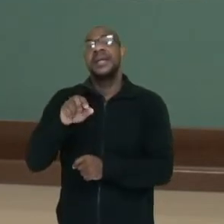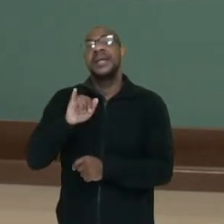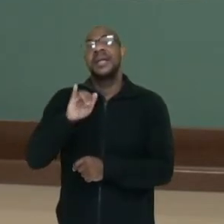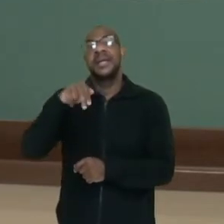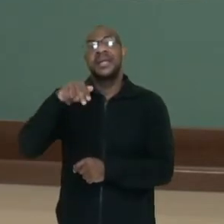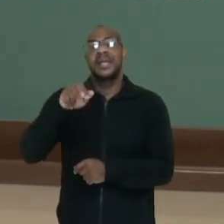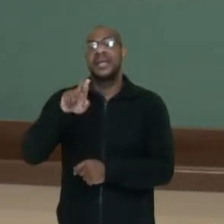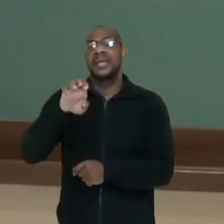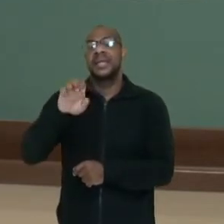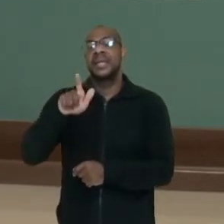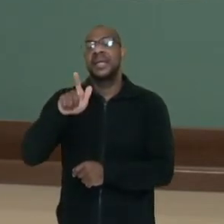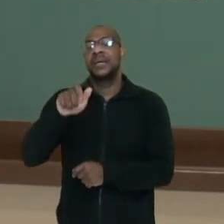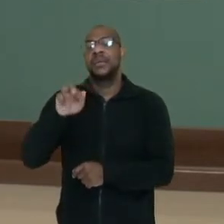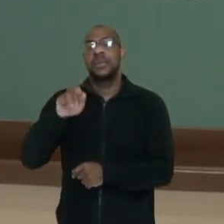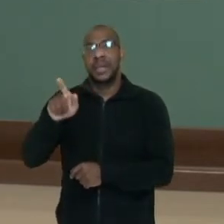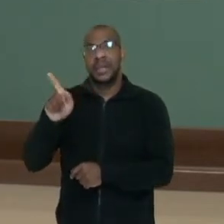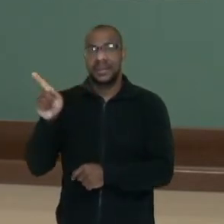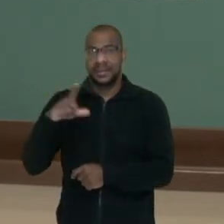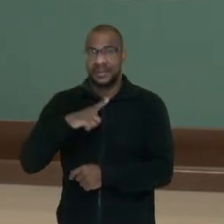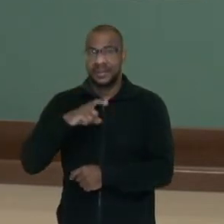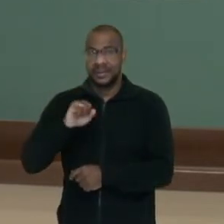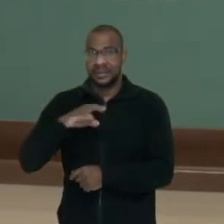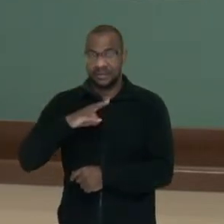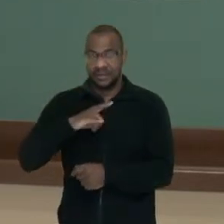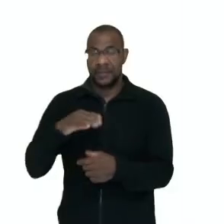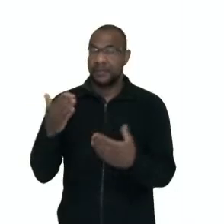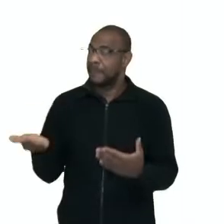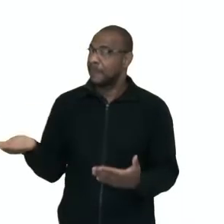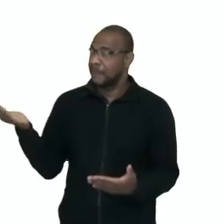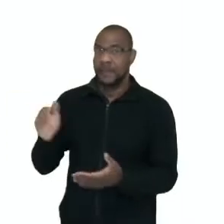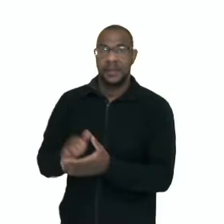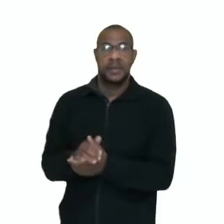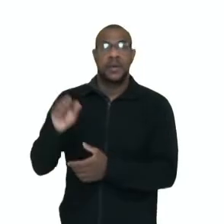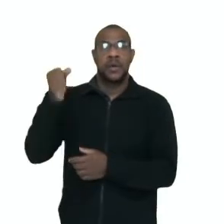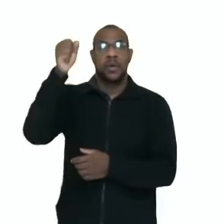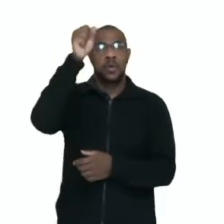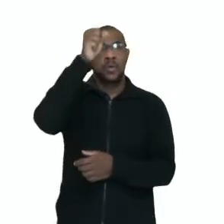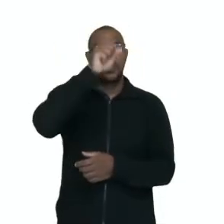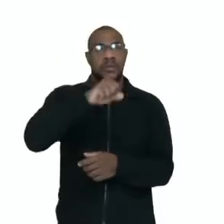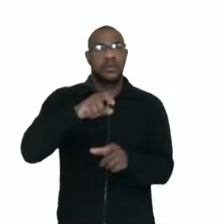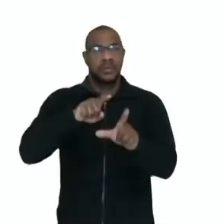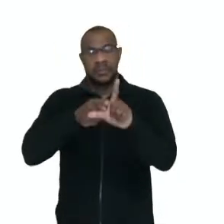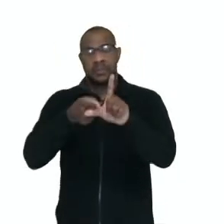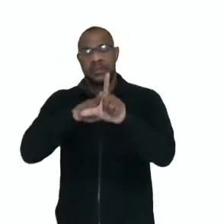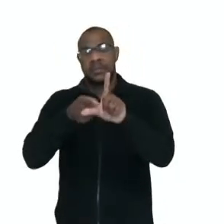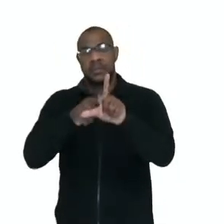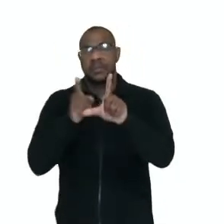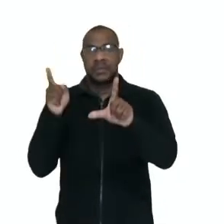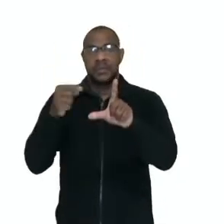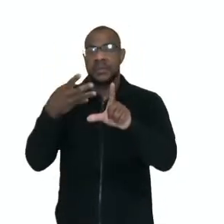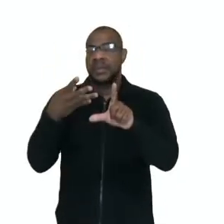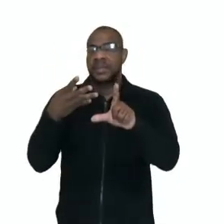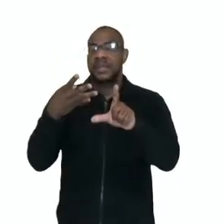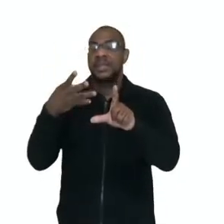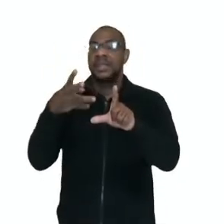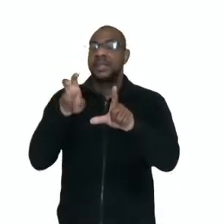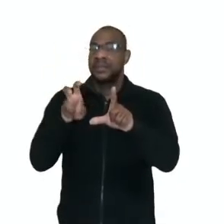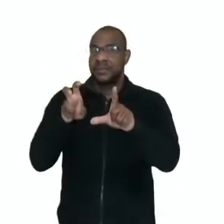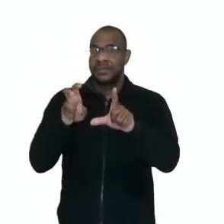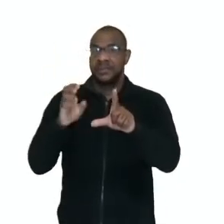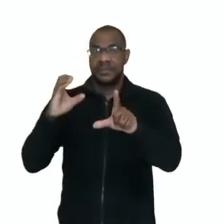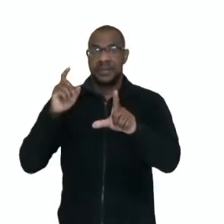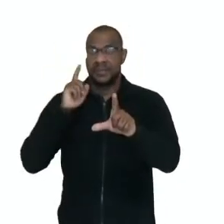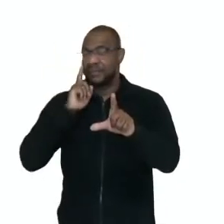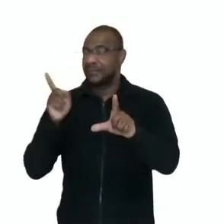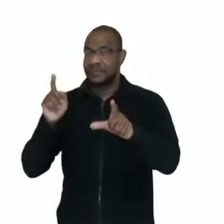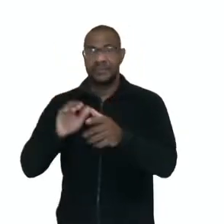Então, ó, 45 graus, ó, 8 lados, o ângulo central aqui, 45 graus. Então olha que chique, quando você for